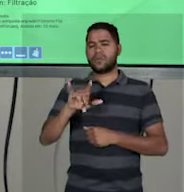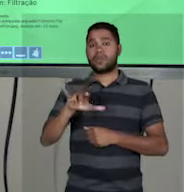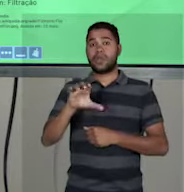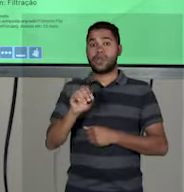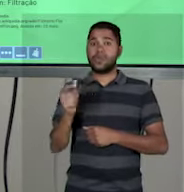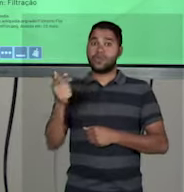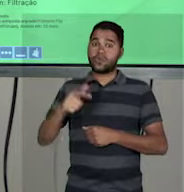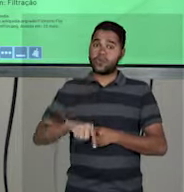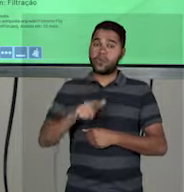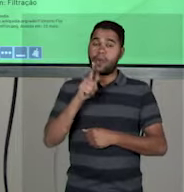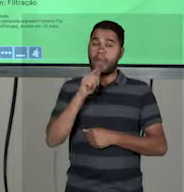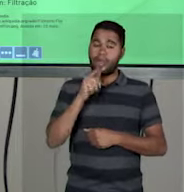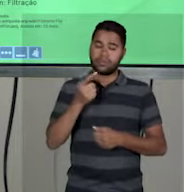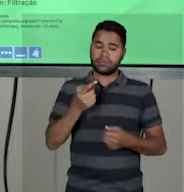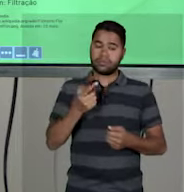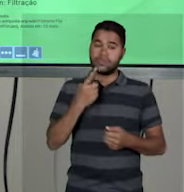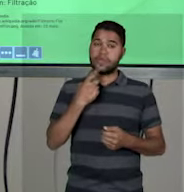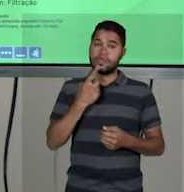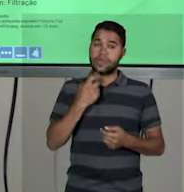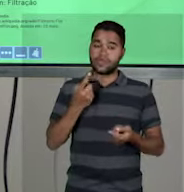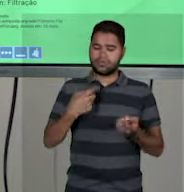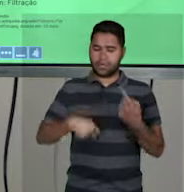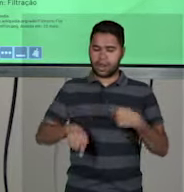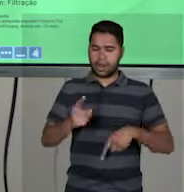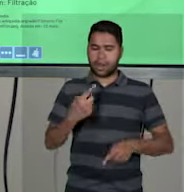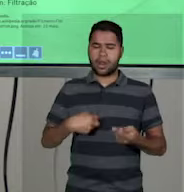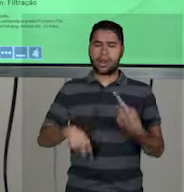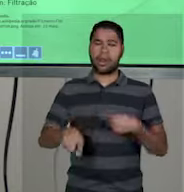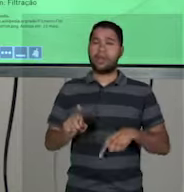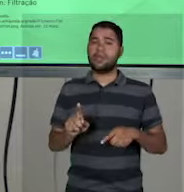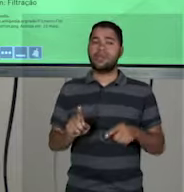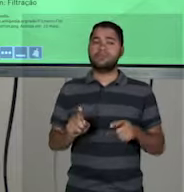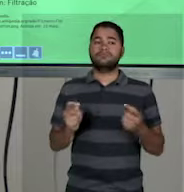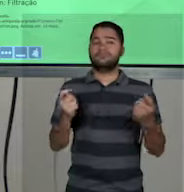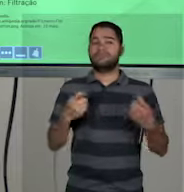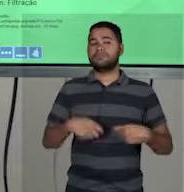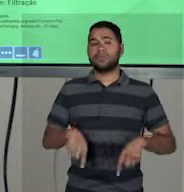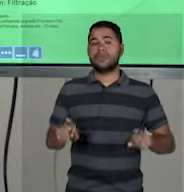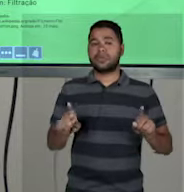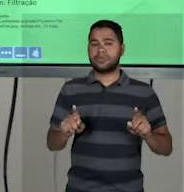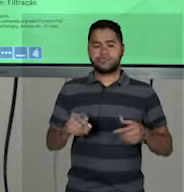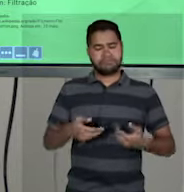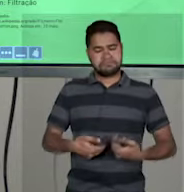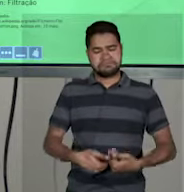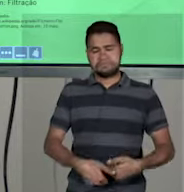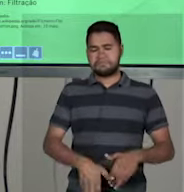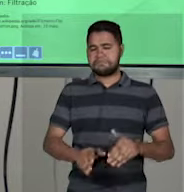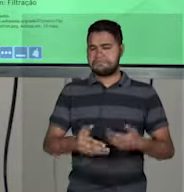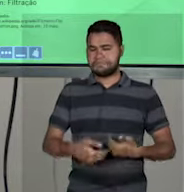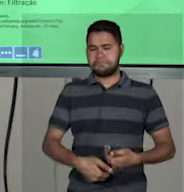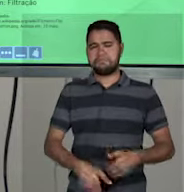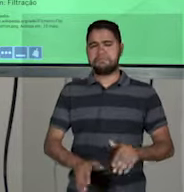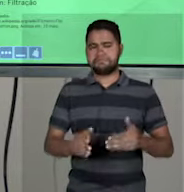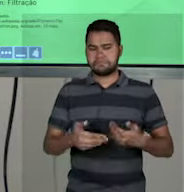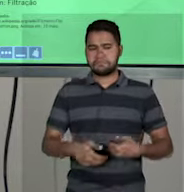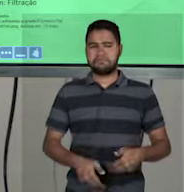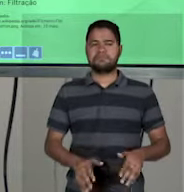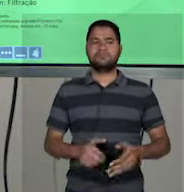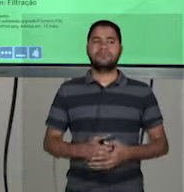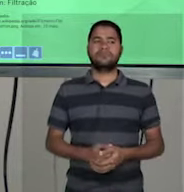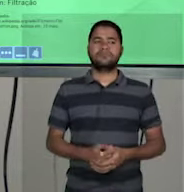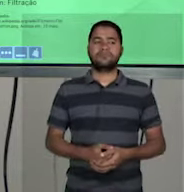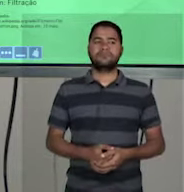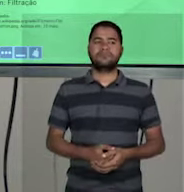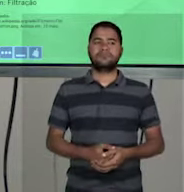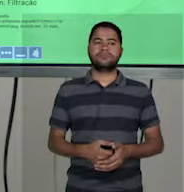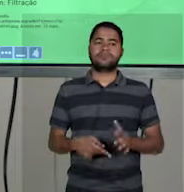sangue para circular e minha célula utilizar de novo. O que não vai ser preciso mais, eu vou secretar, volta aqui